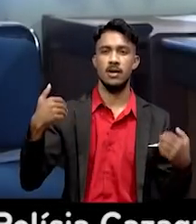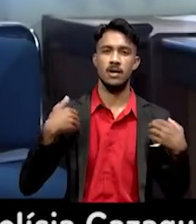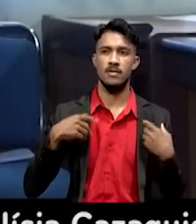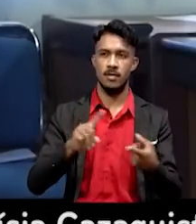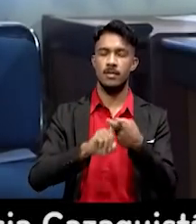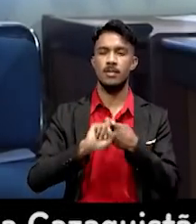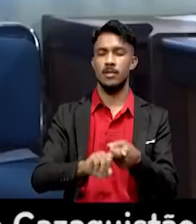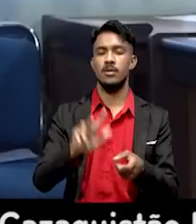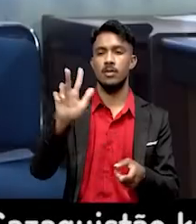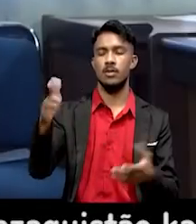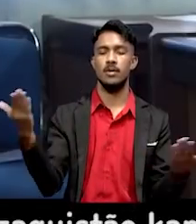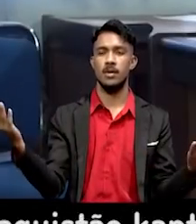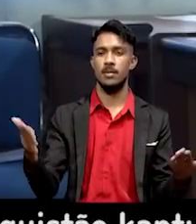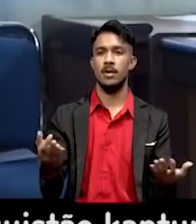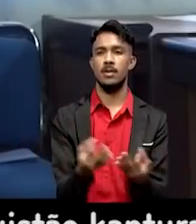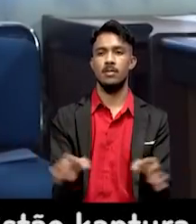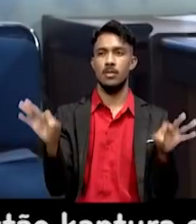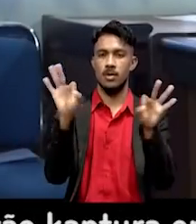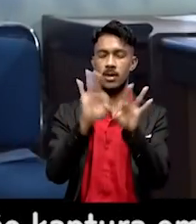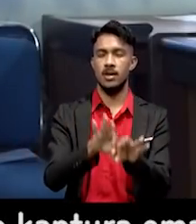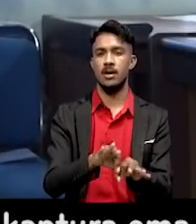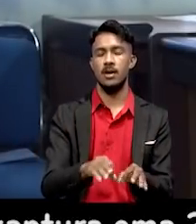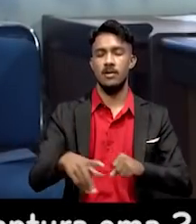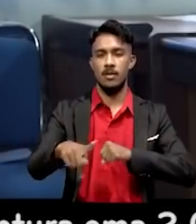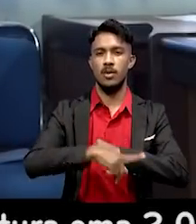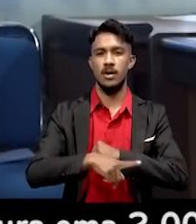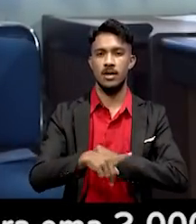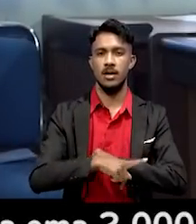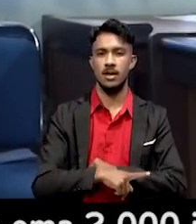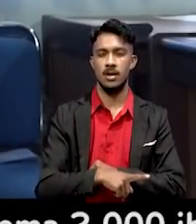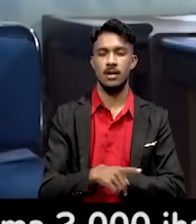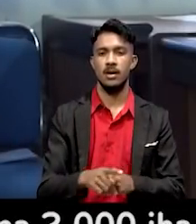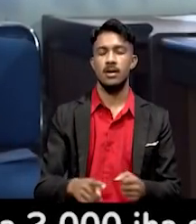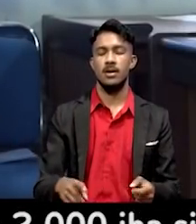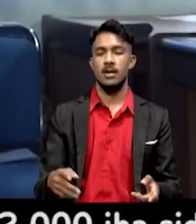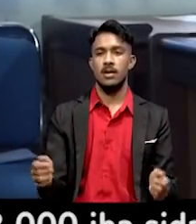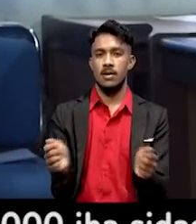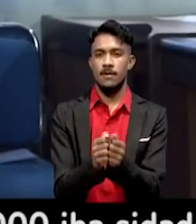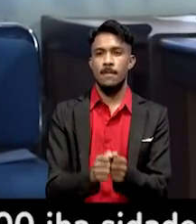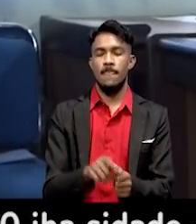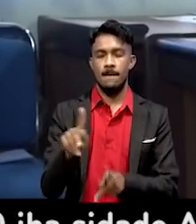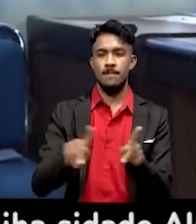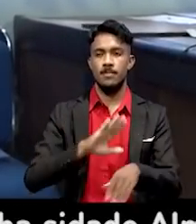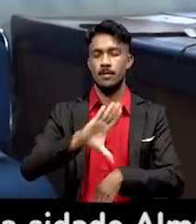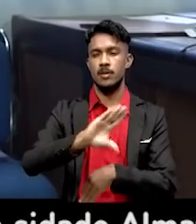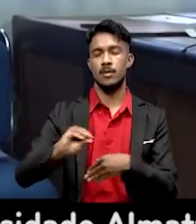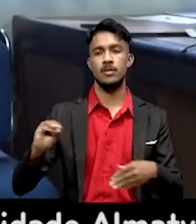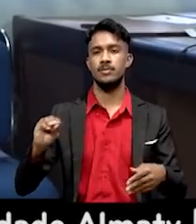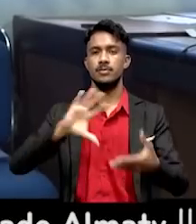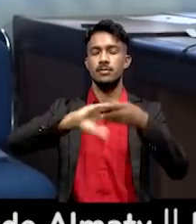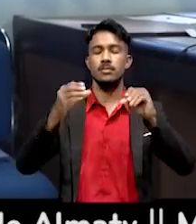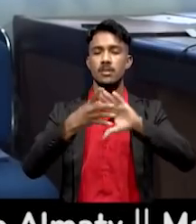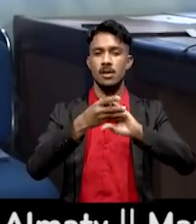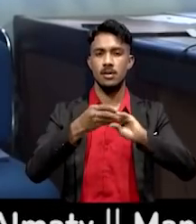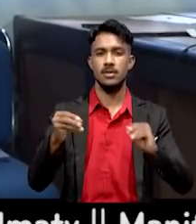liu sira a legitimidade política, a legitimidade social, não a legitimidade história.